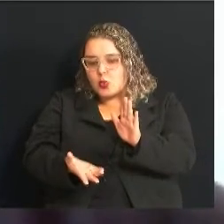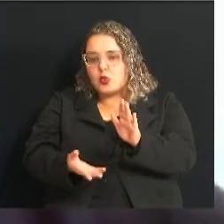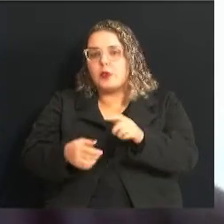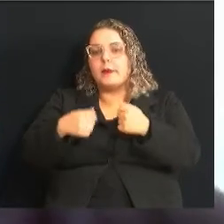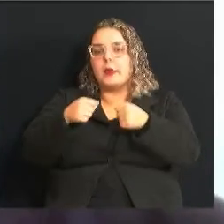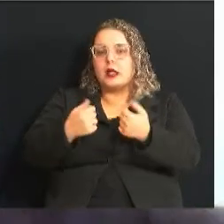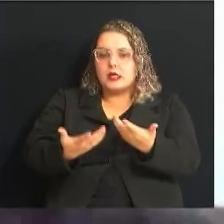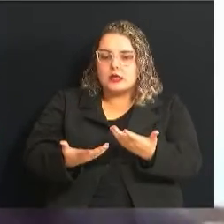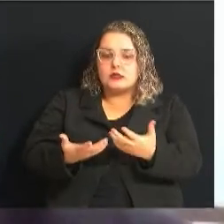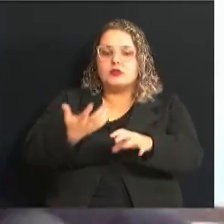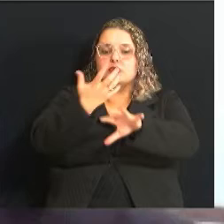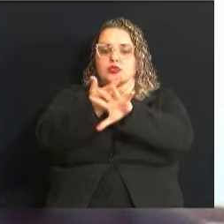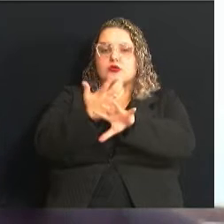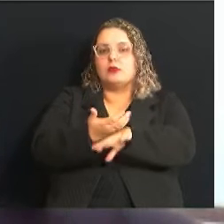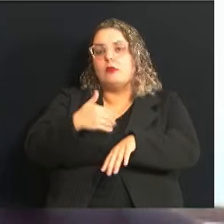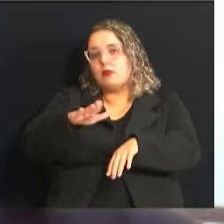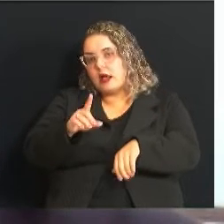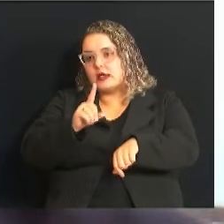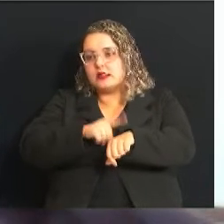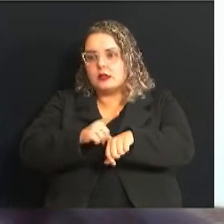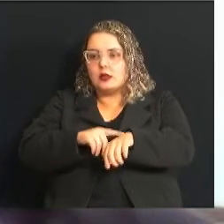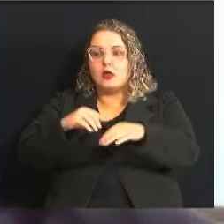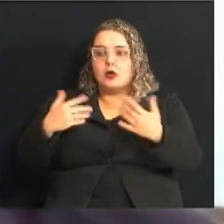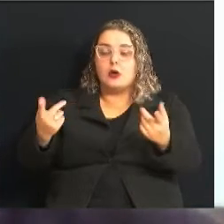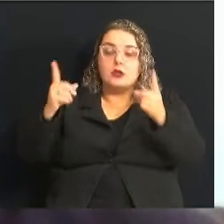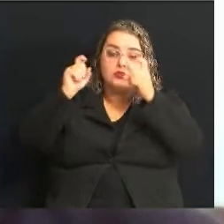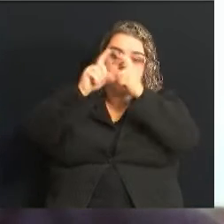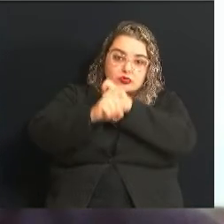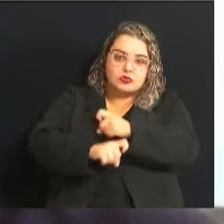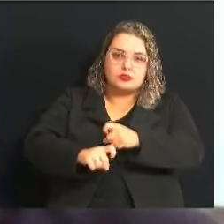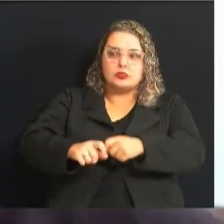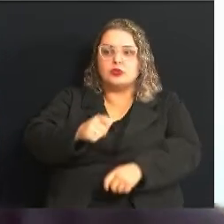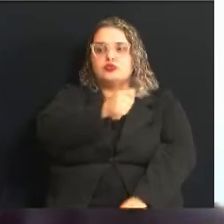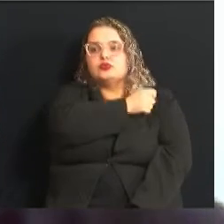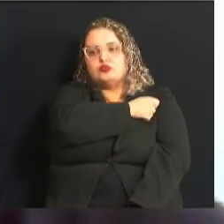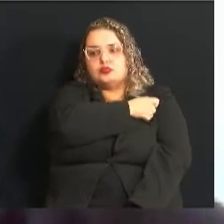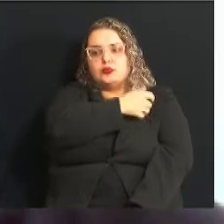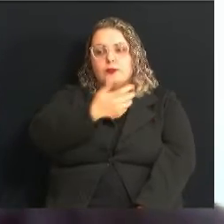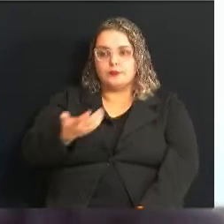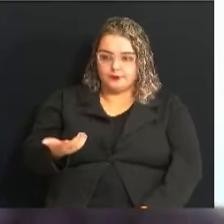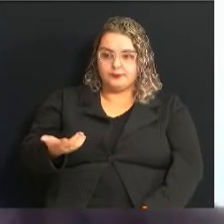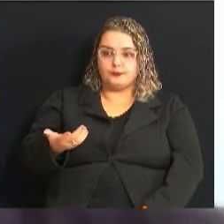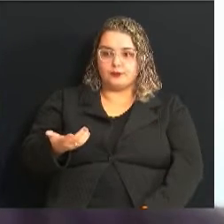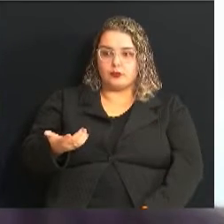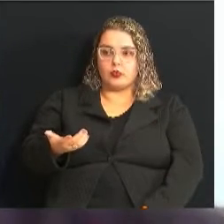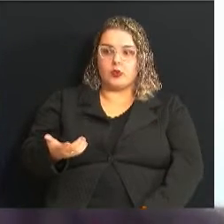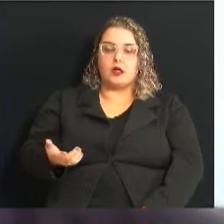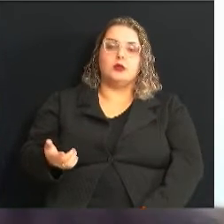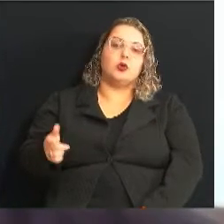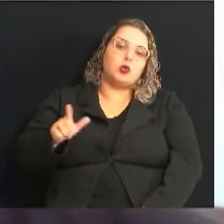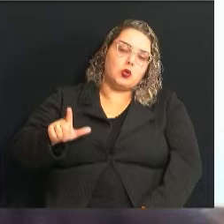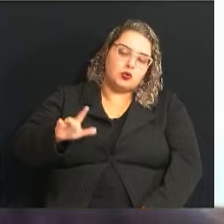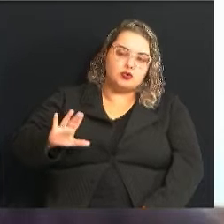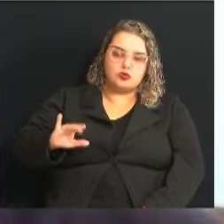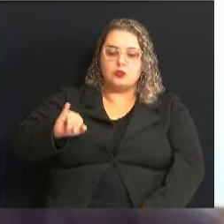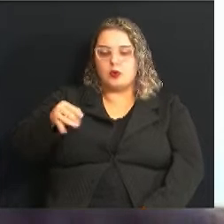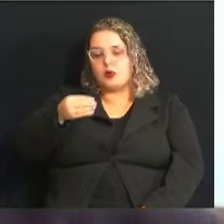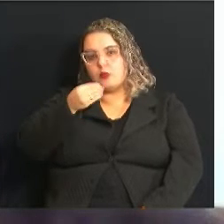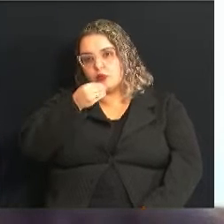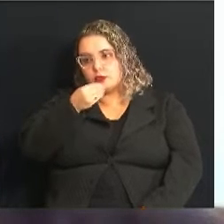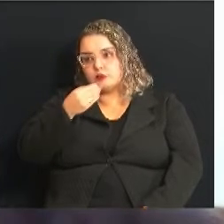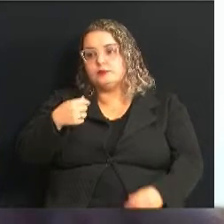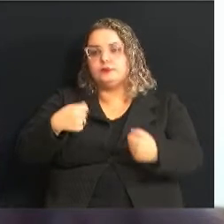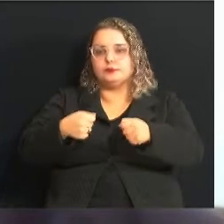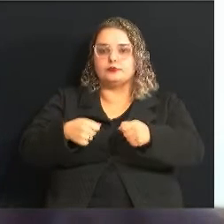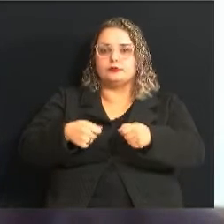mais tempo, quais são as dificuldades do aluno. Então, o aplicativo, ele é sempre, claro, uma grande oportunidade, mas a gente precisa